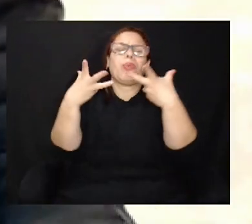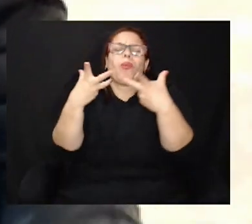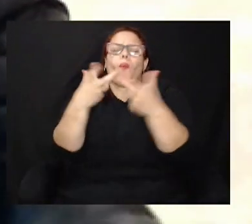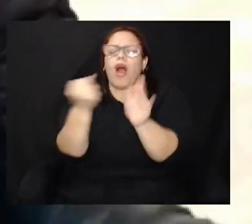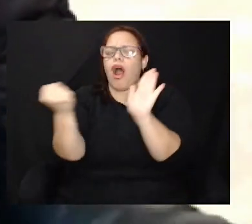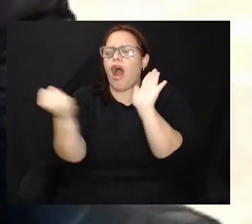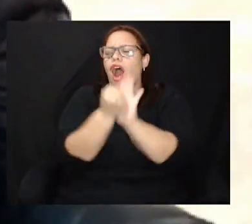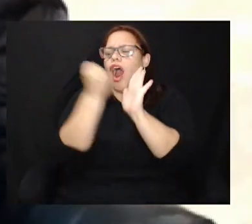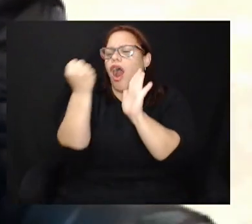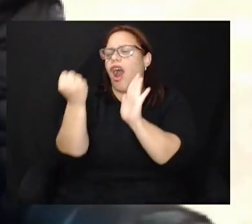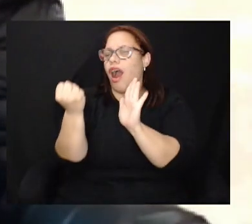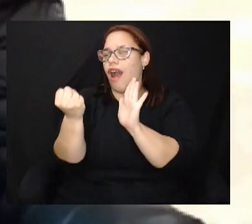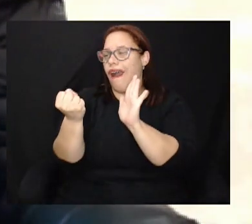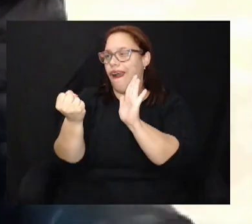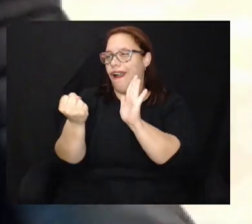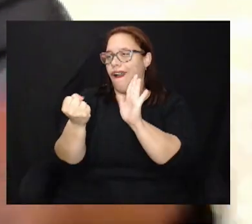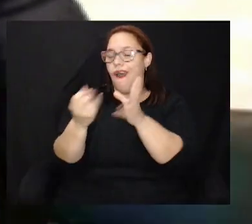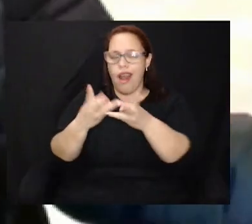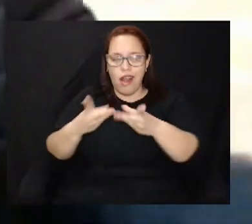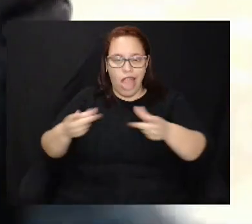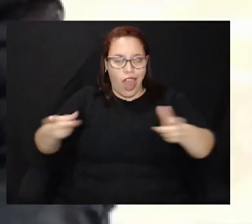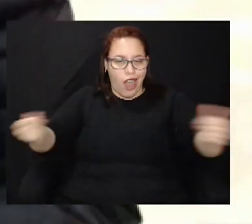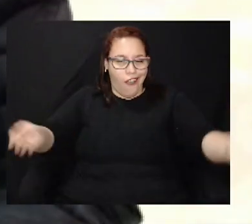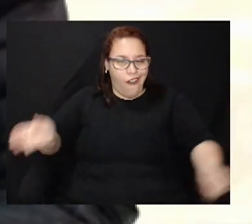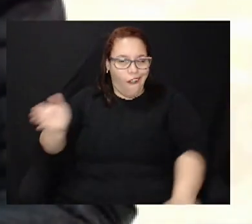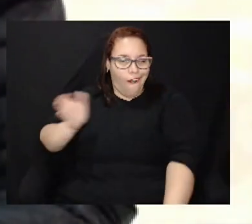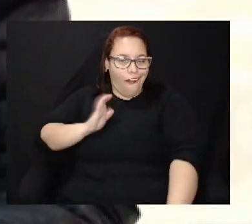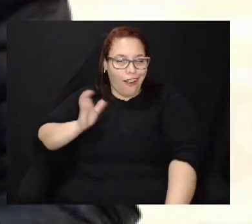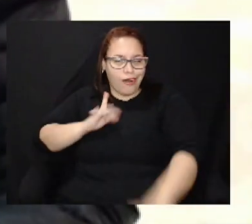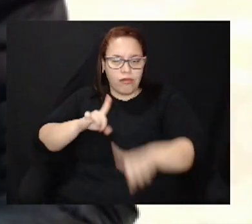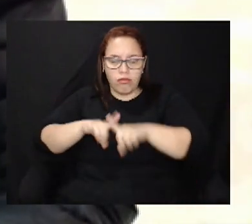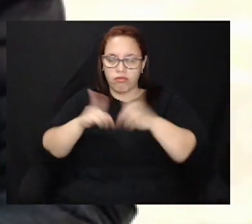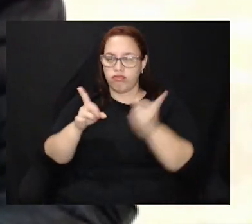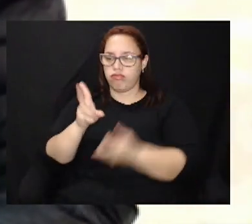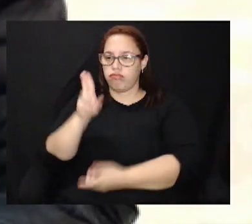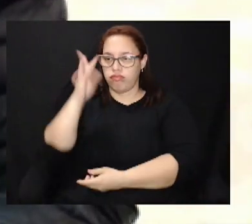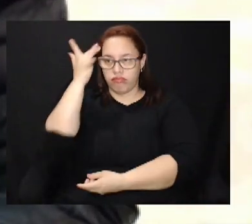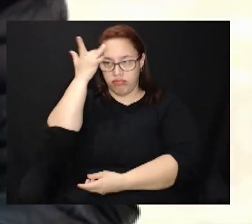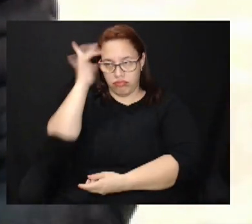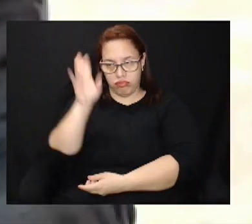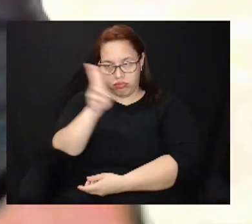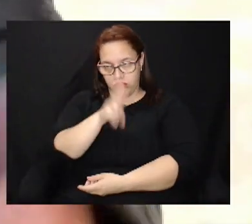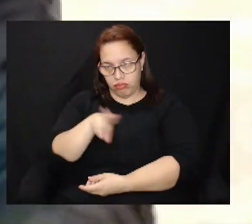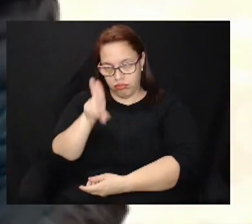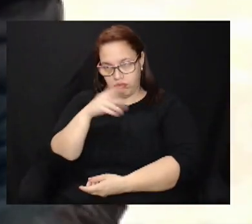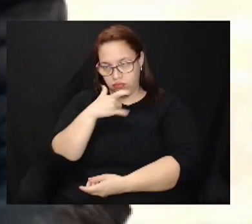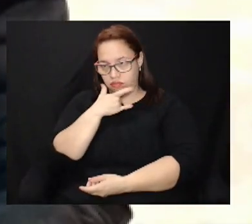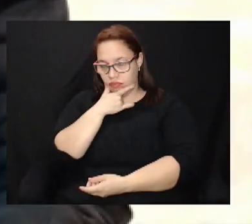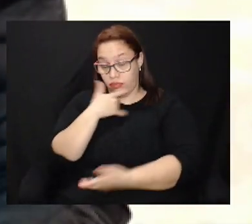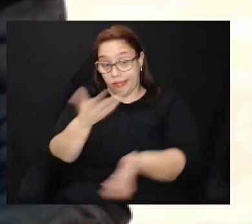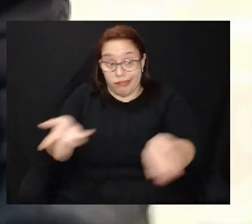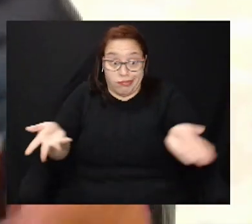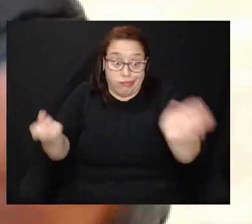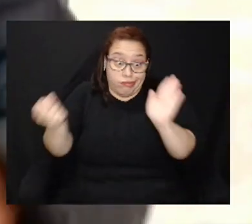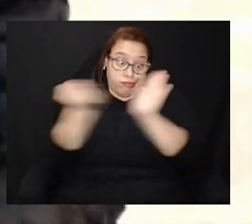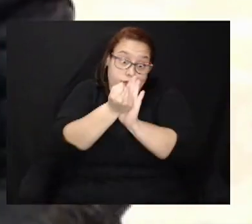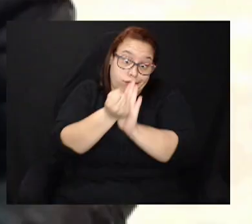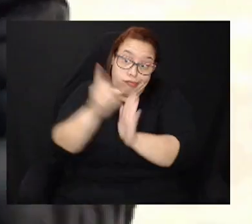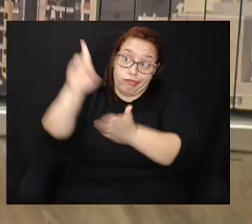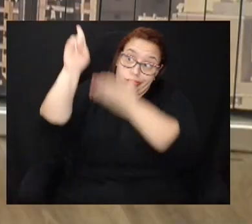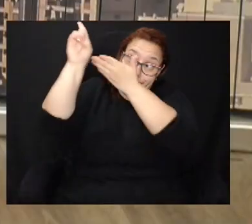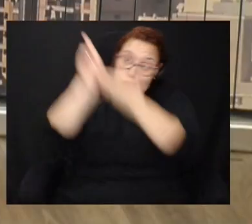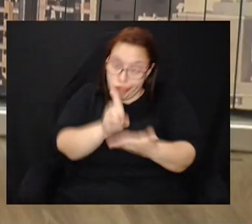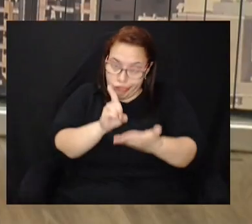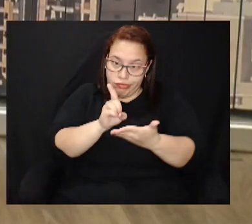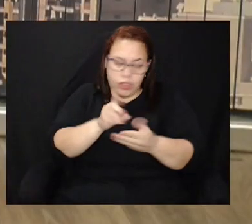e subsolo ricos, mas não estamos sabendo aproveitar esse legado de Deus. Então, mas como